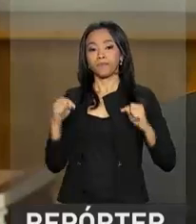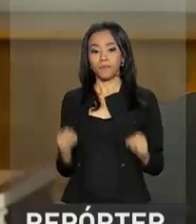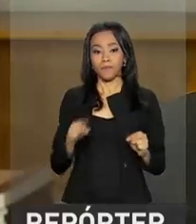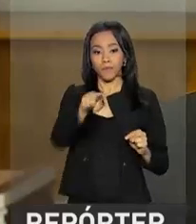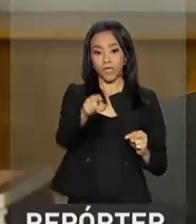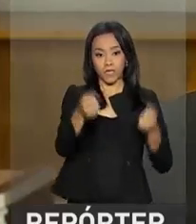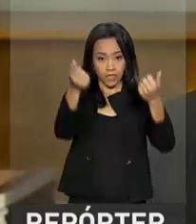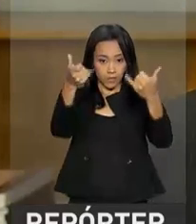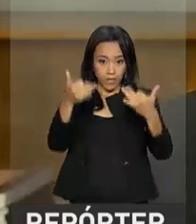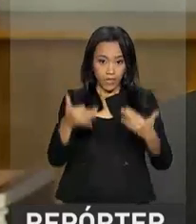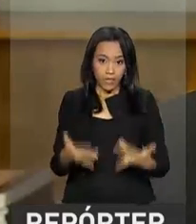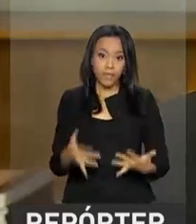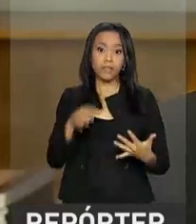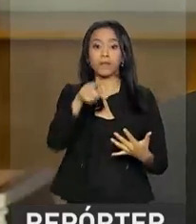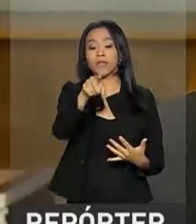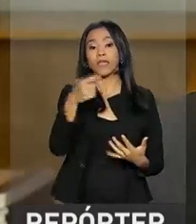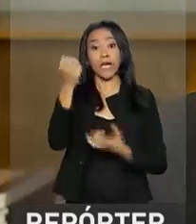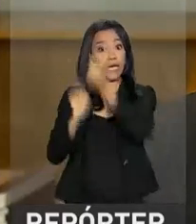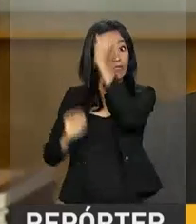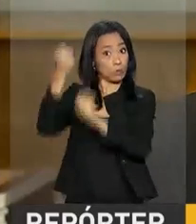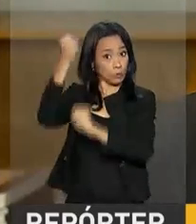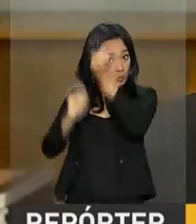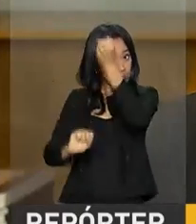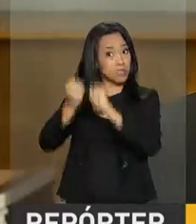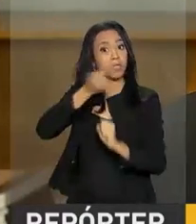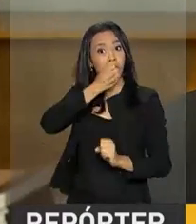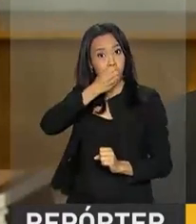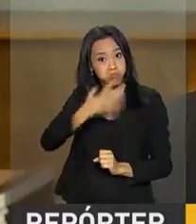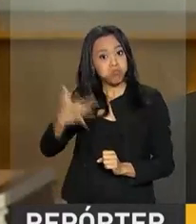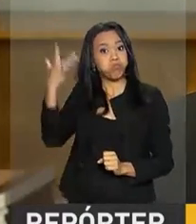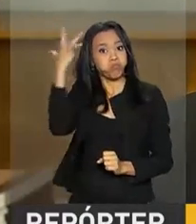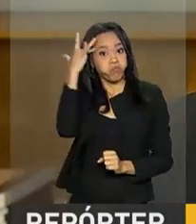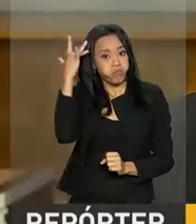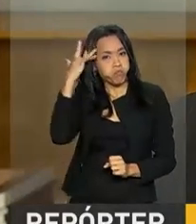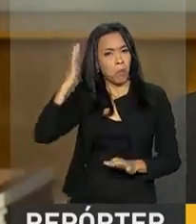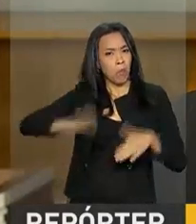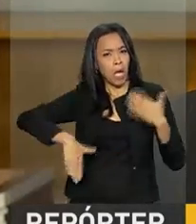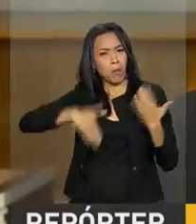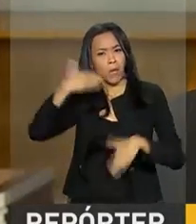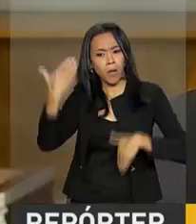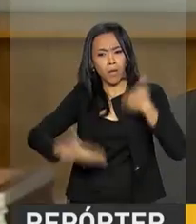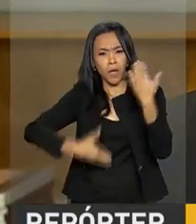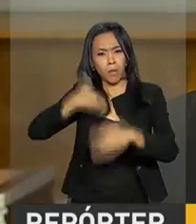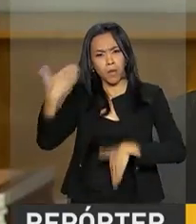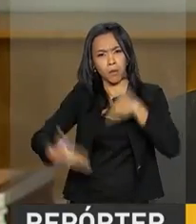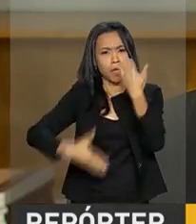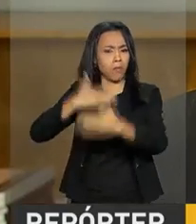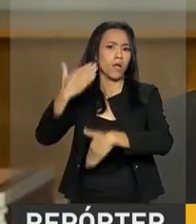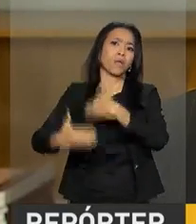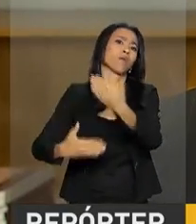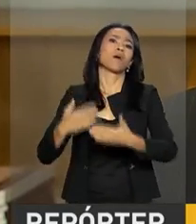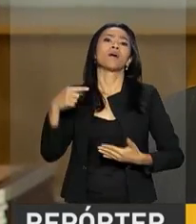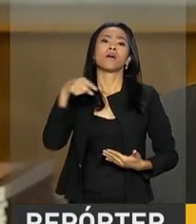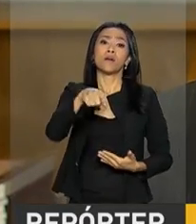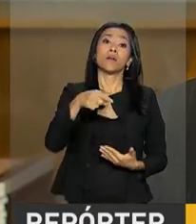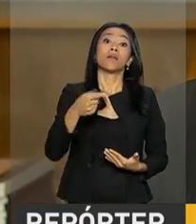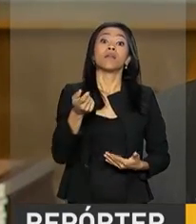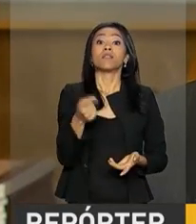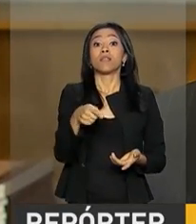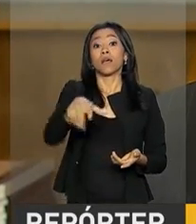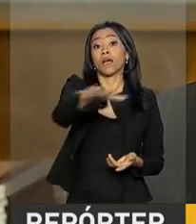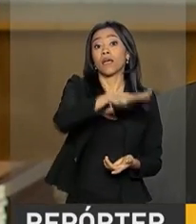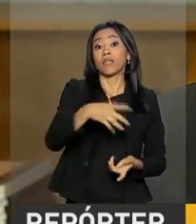da indústria automobilística é o melhor sinal, né, de reativação da economia. É um setor em que o